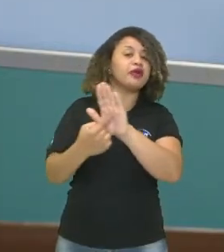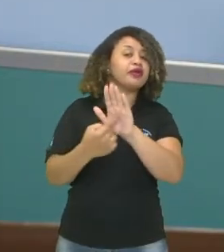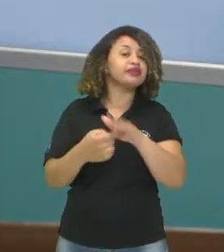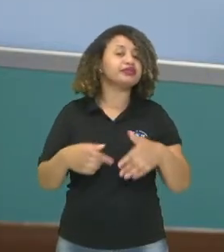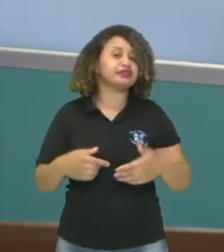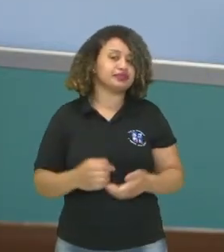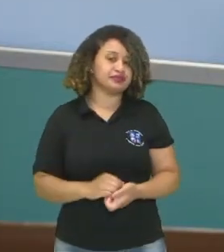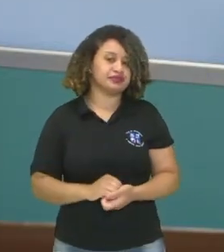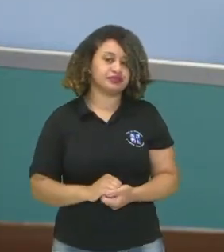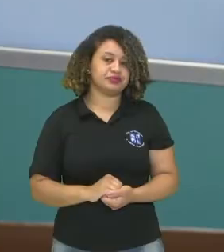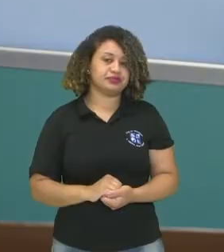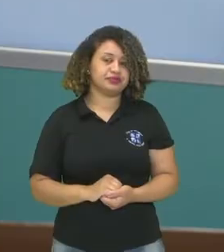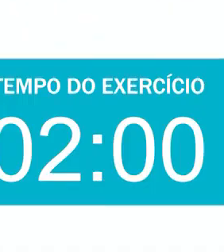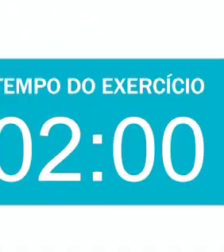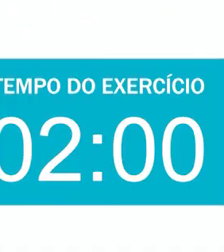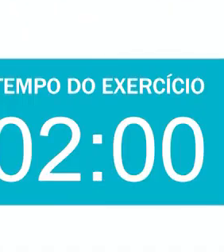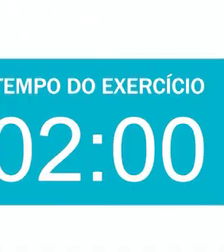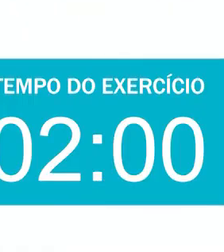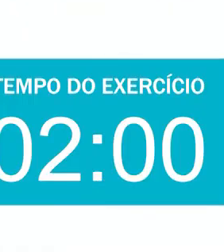Responda.